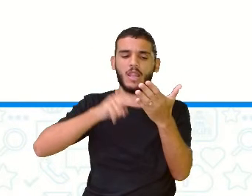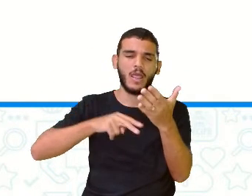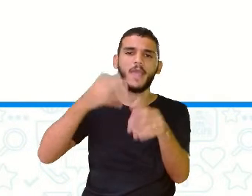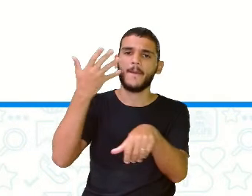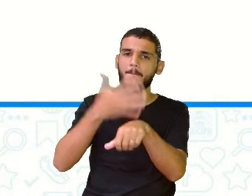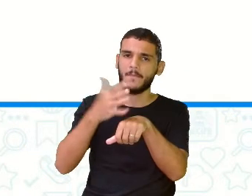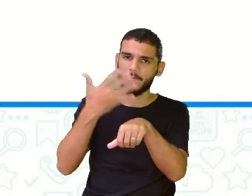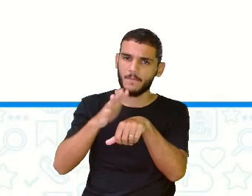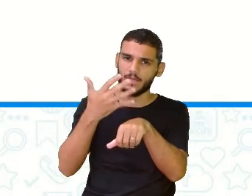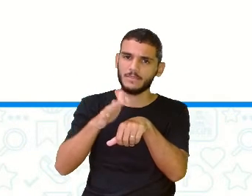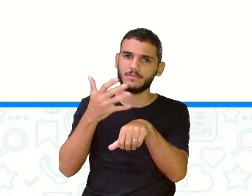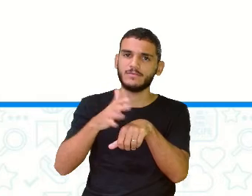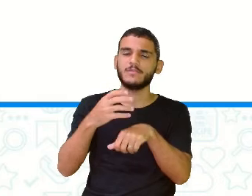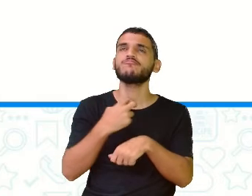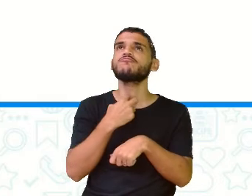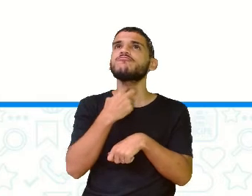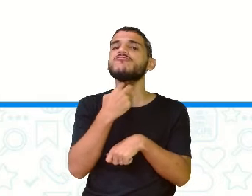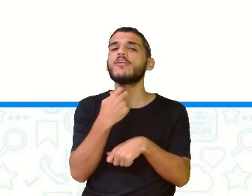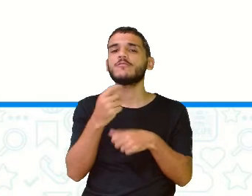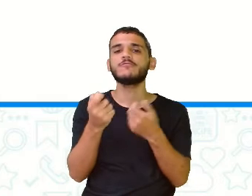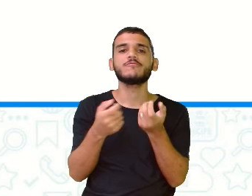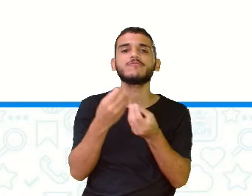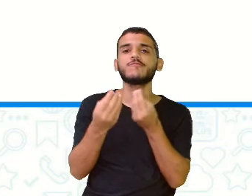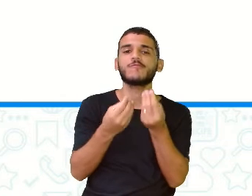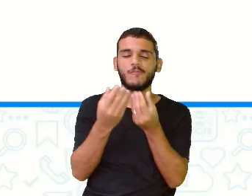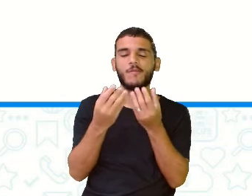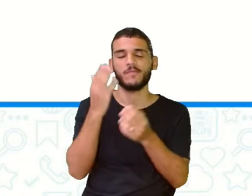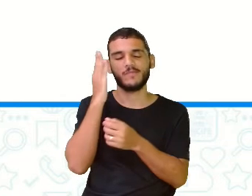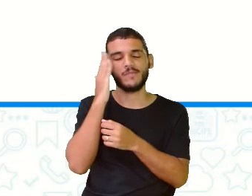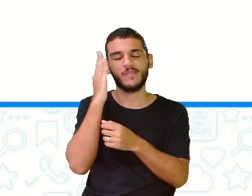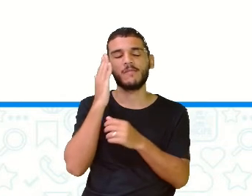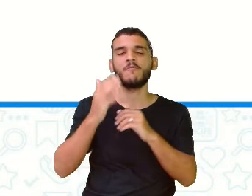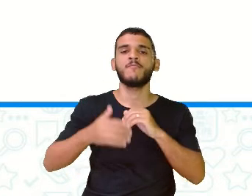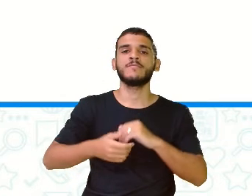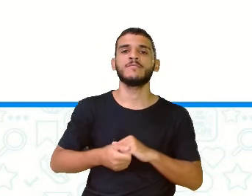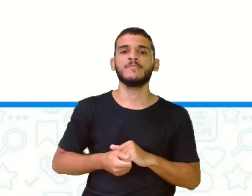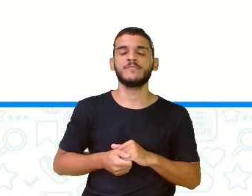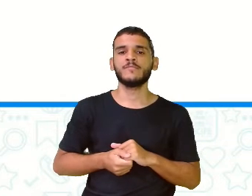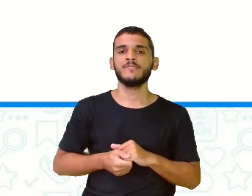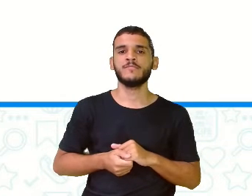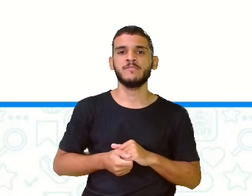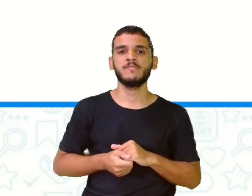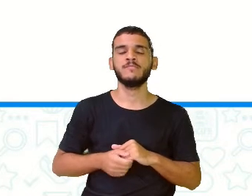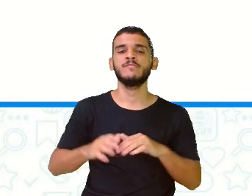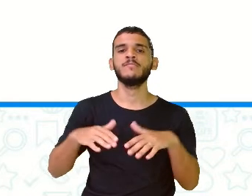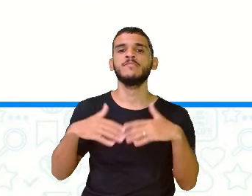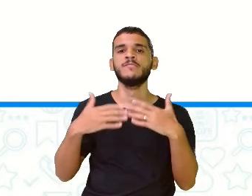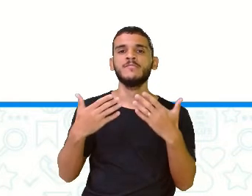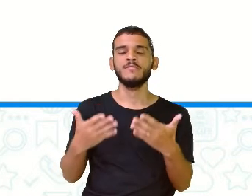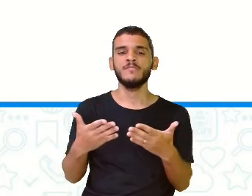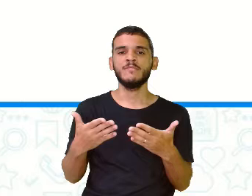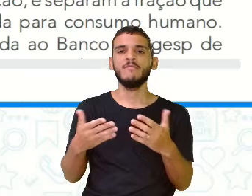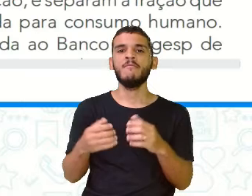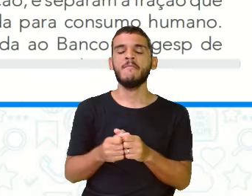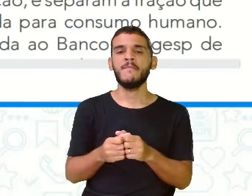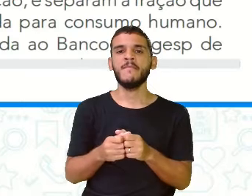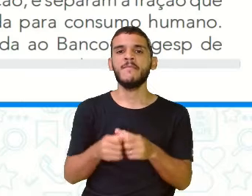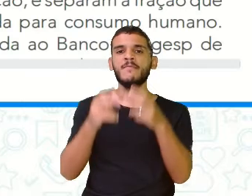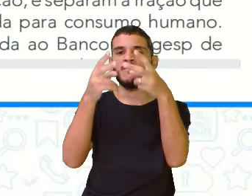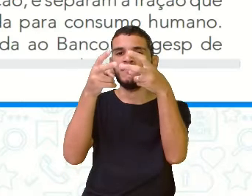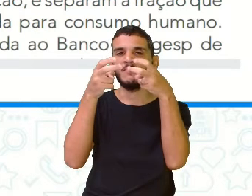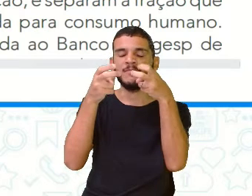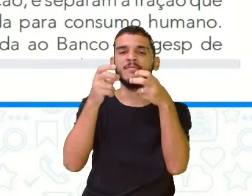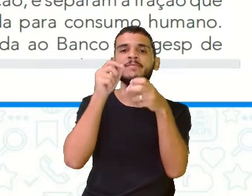aí a tua entonação, a pontuação. Então, vamos participar da aula. Observem a reportagem que nós vamos ler, é essa mesma